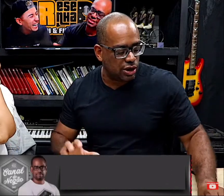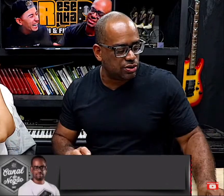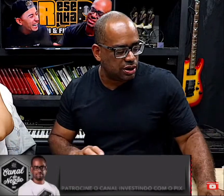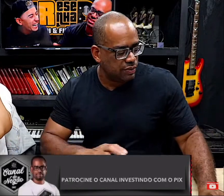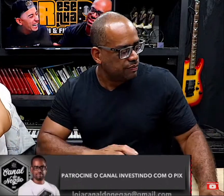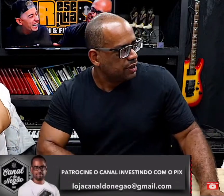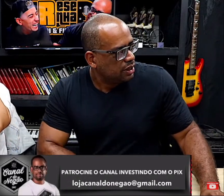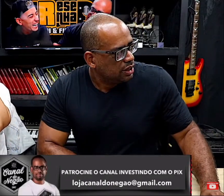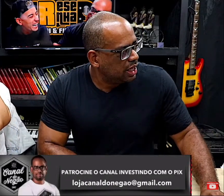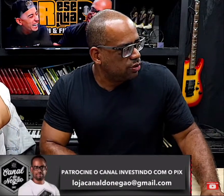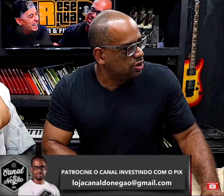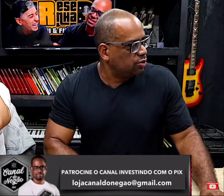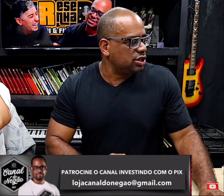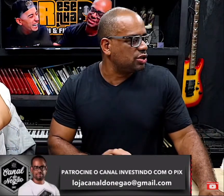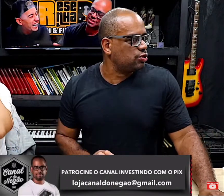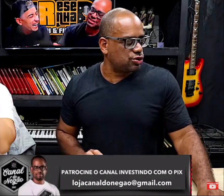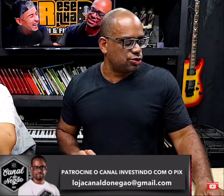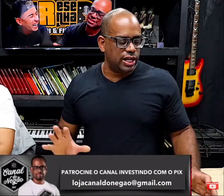porque... Não,